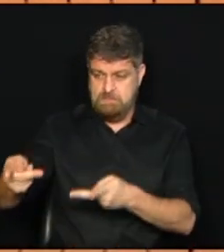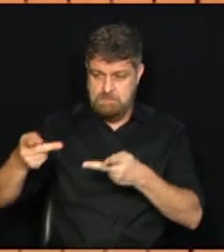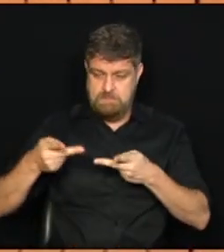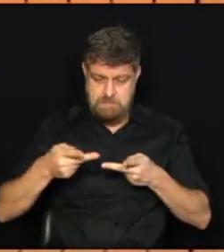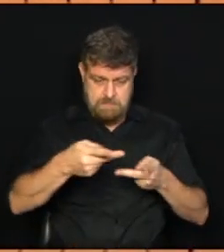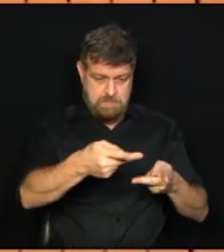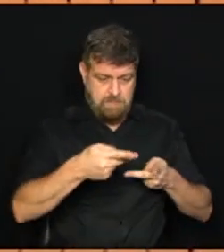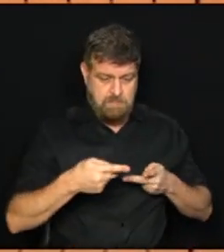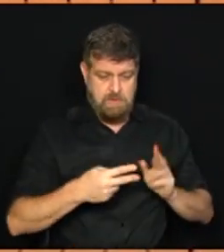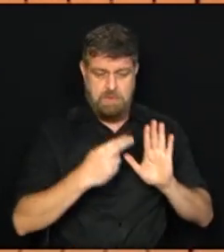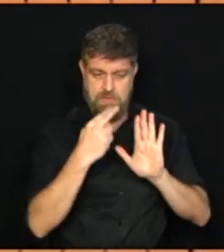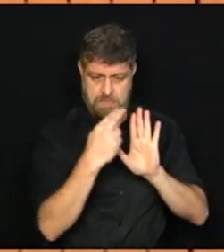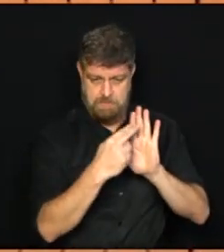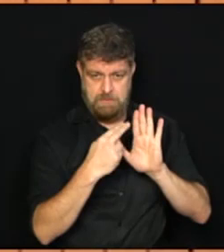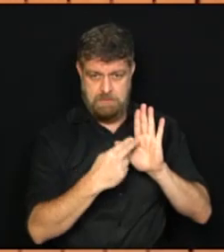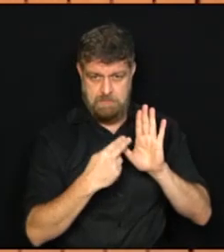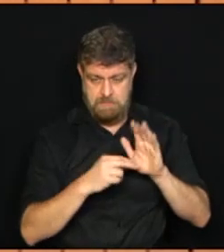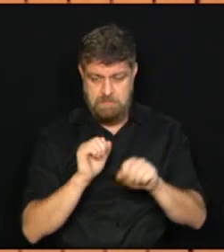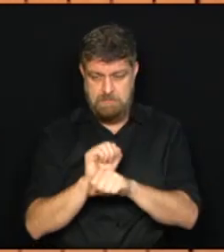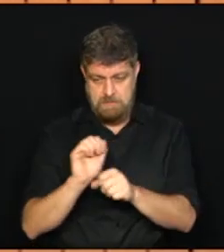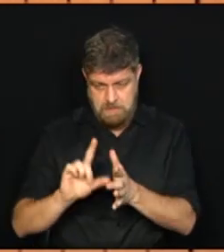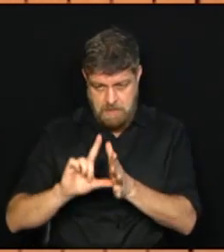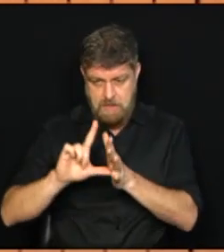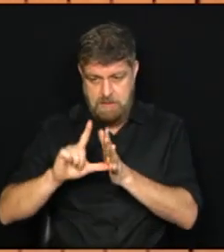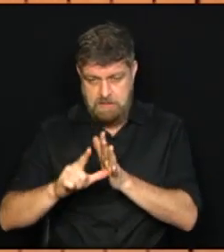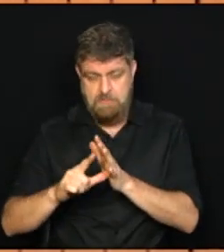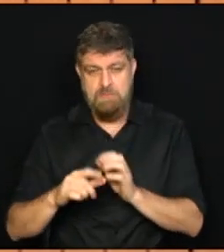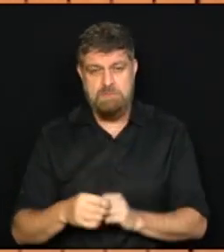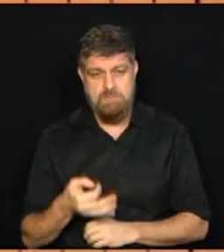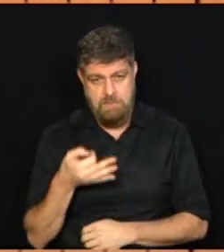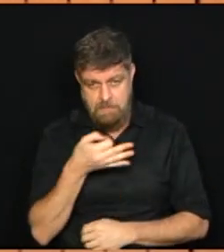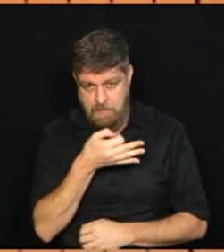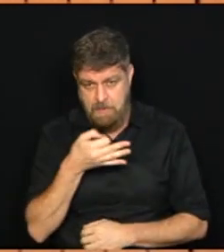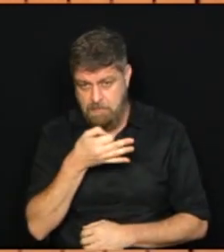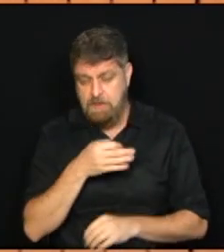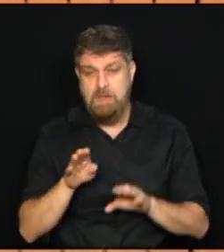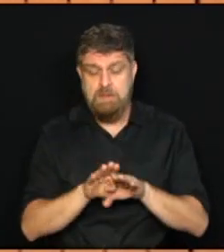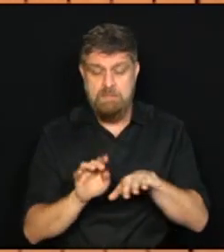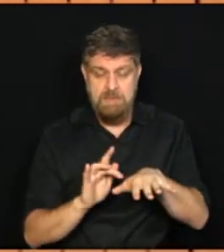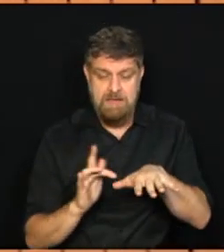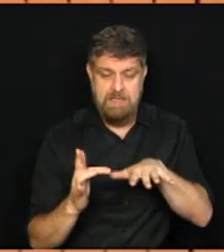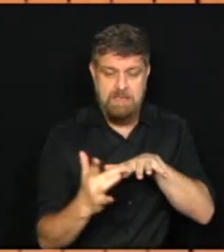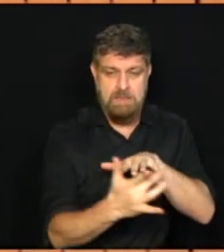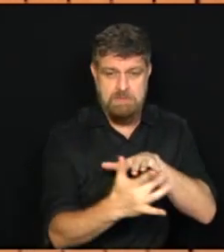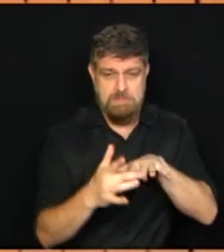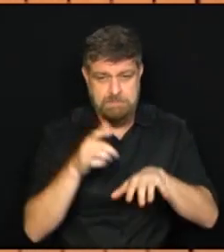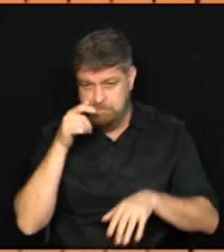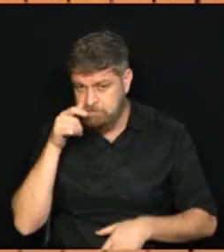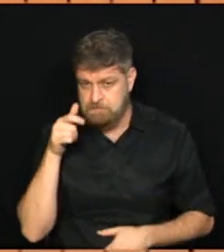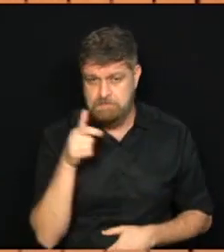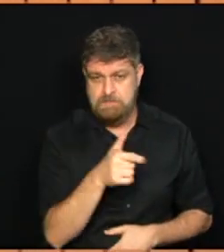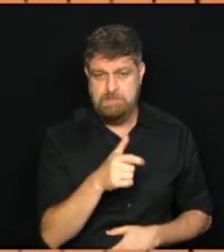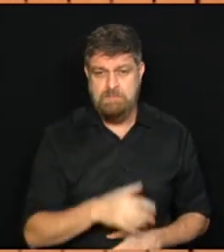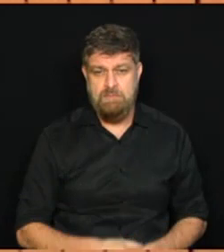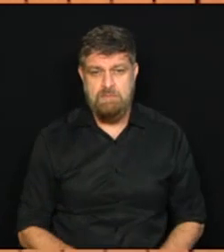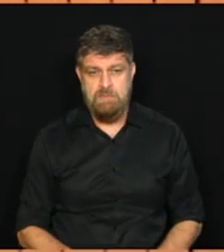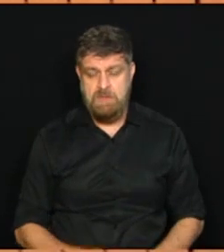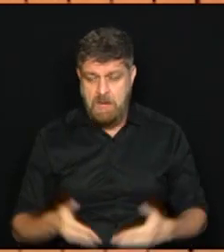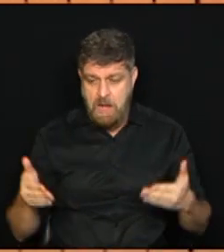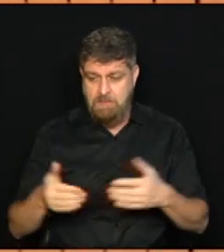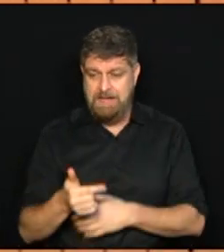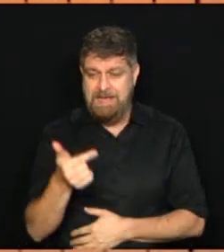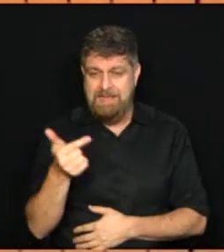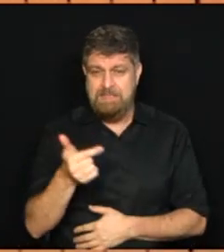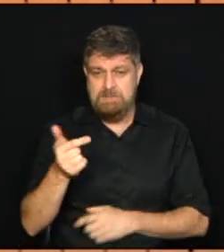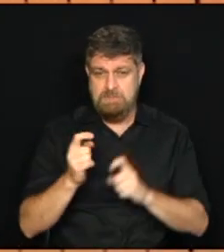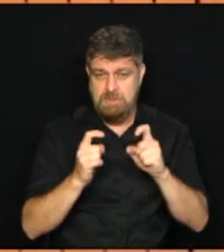fazer menção a eles, o público que nos acompanha também pelas redes sociais. Essa é a segunda